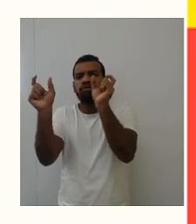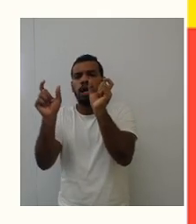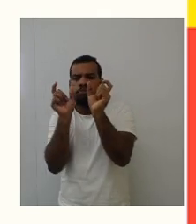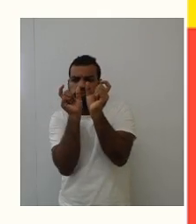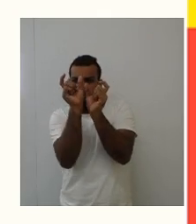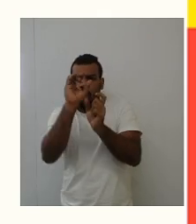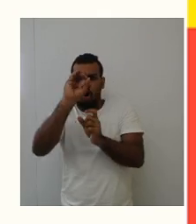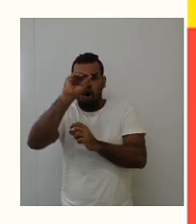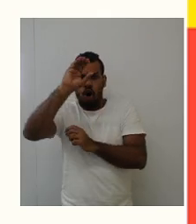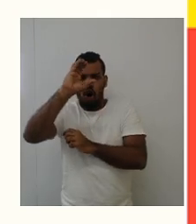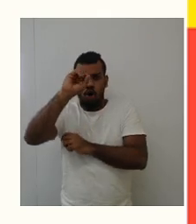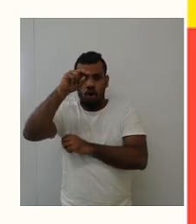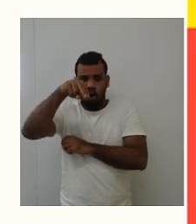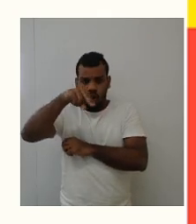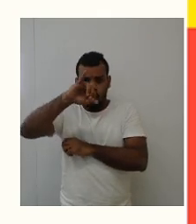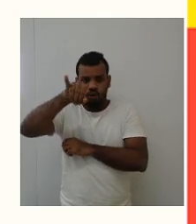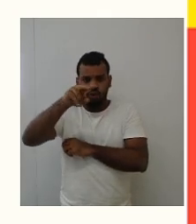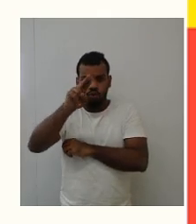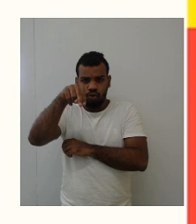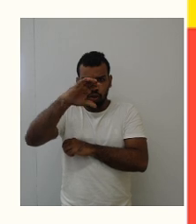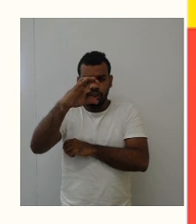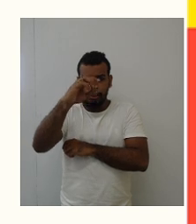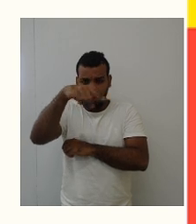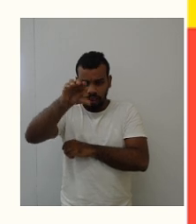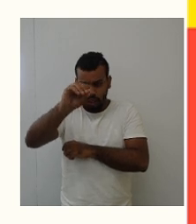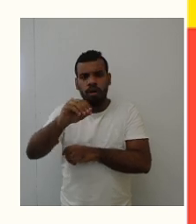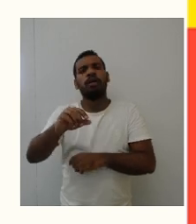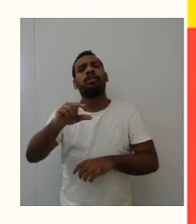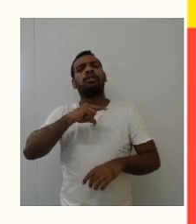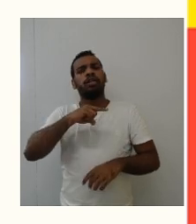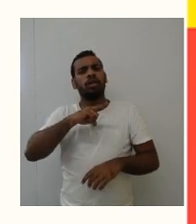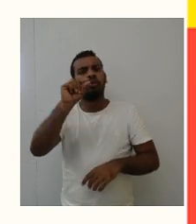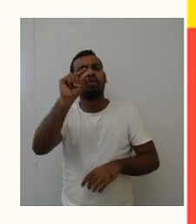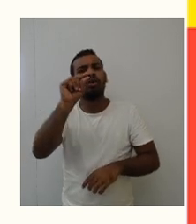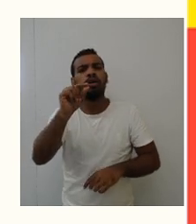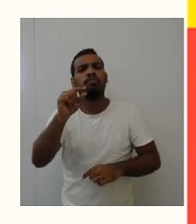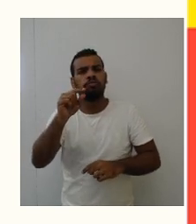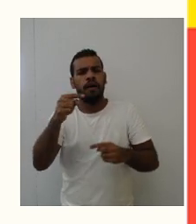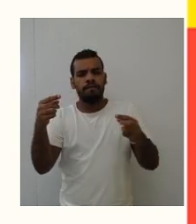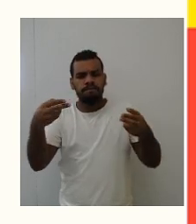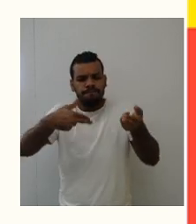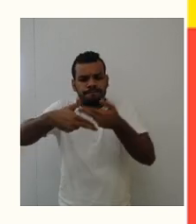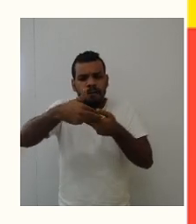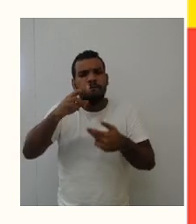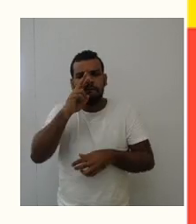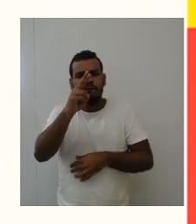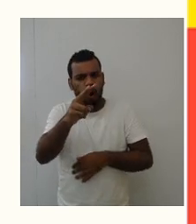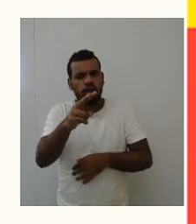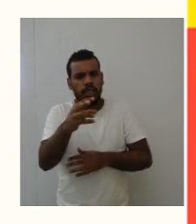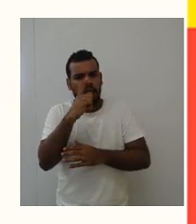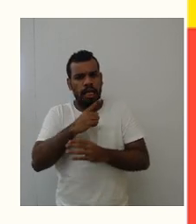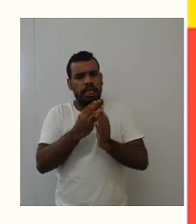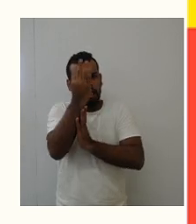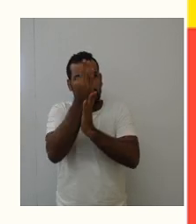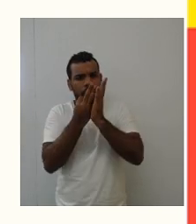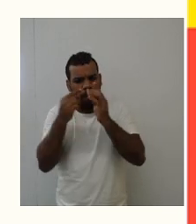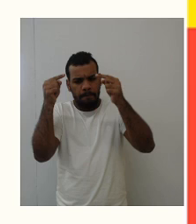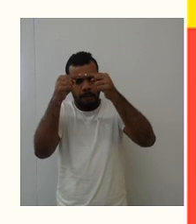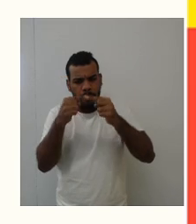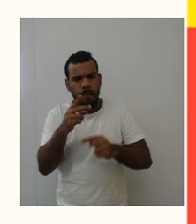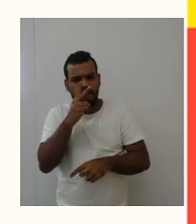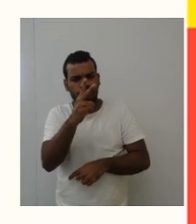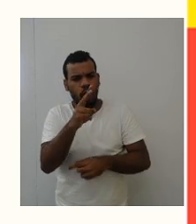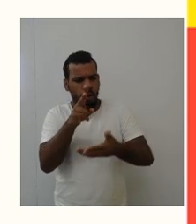sentido, né, têm uma relação muito forte no texto. E aí,